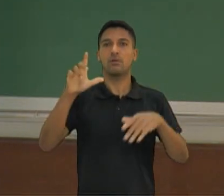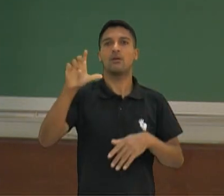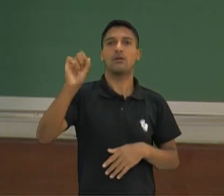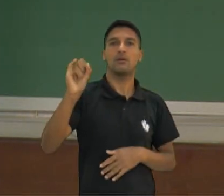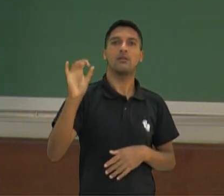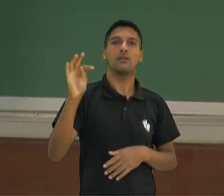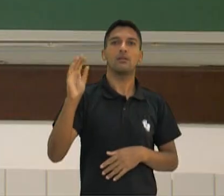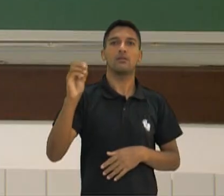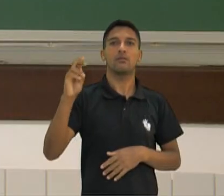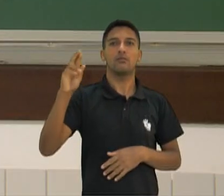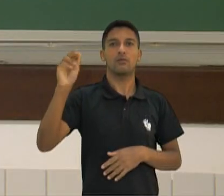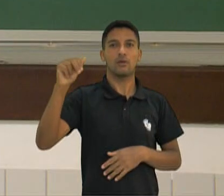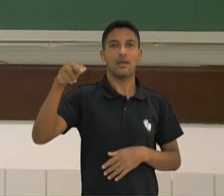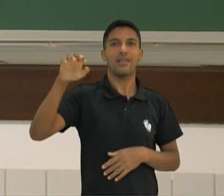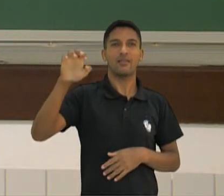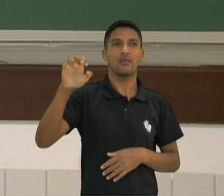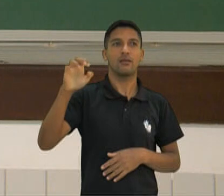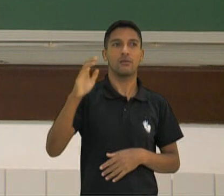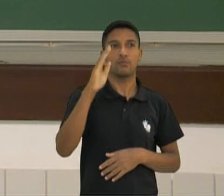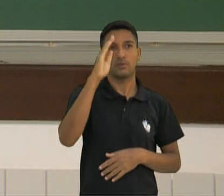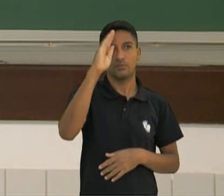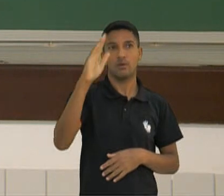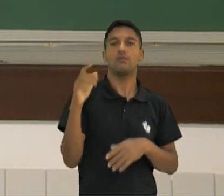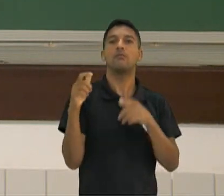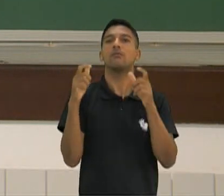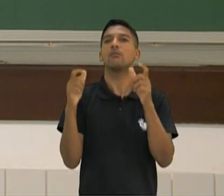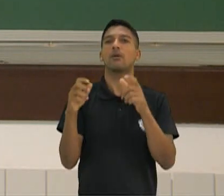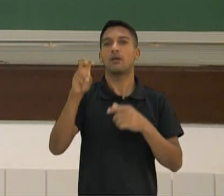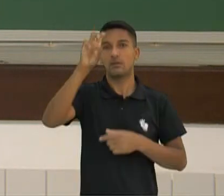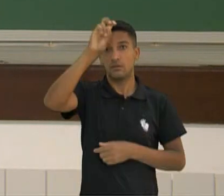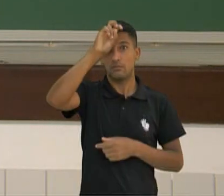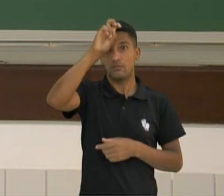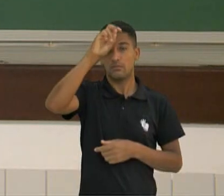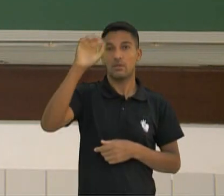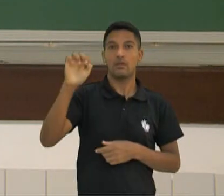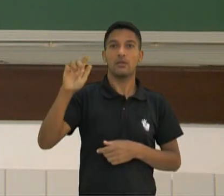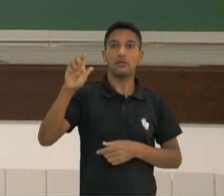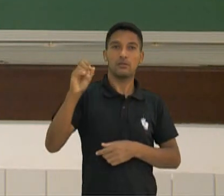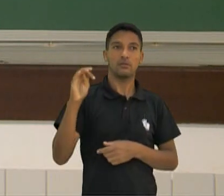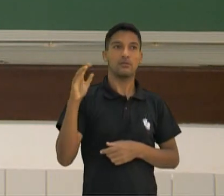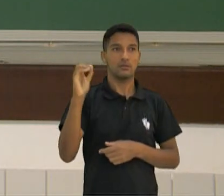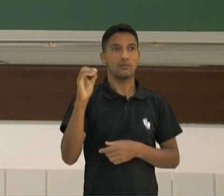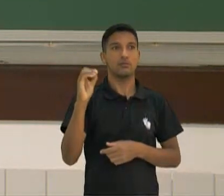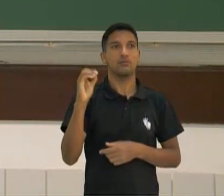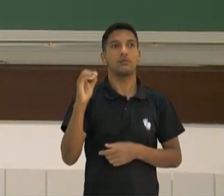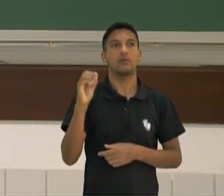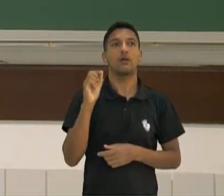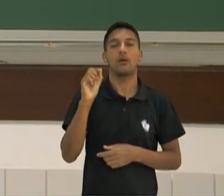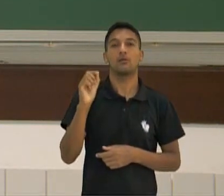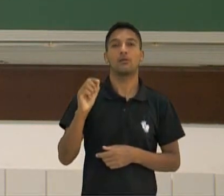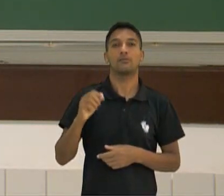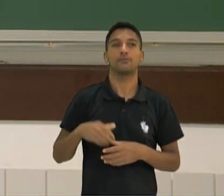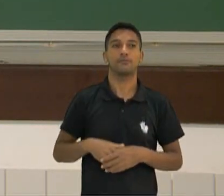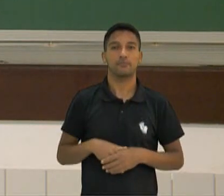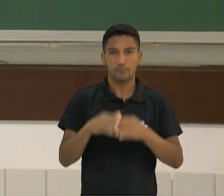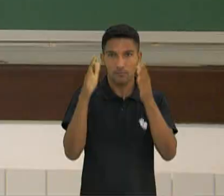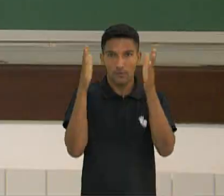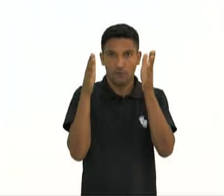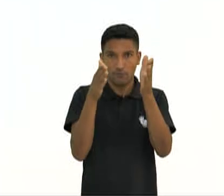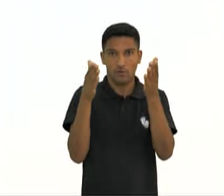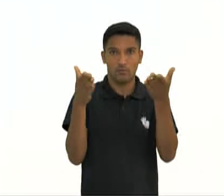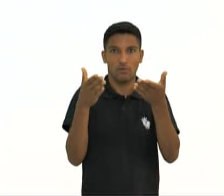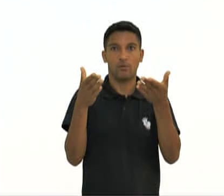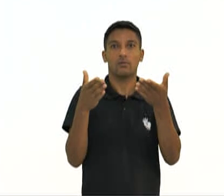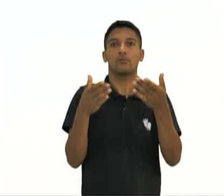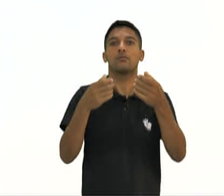Egito, que é um foco para utilizarmos no próximo item, que é falar sobre as cidades crescendo. Dentro